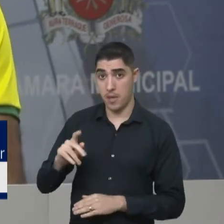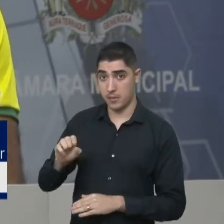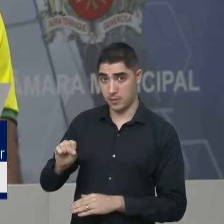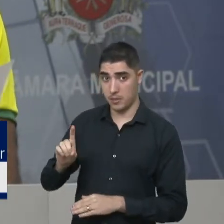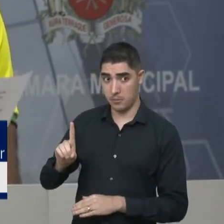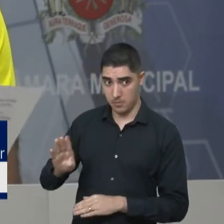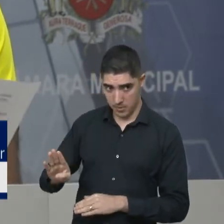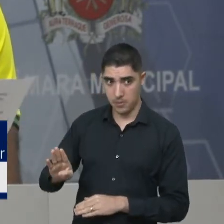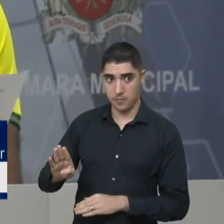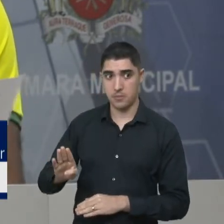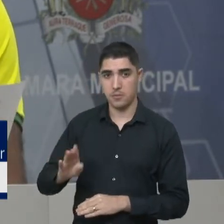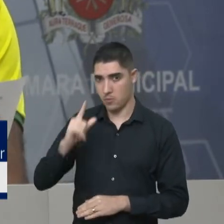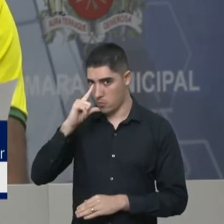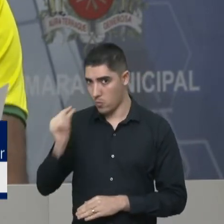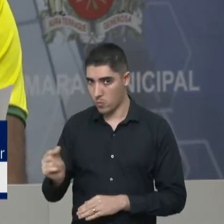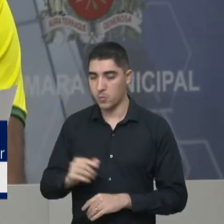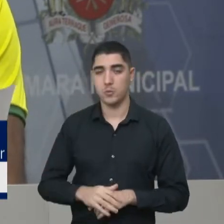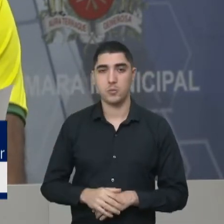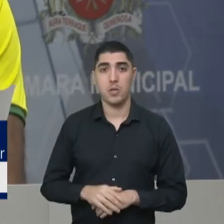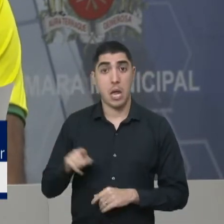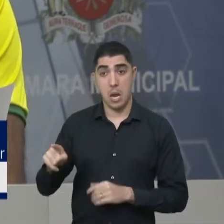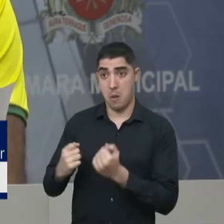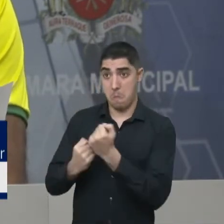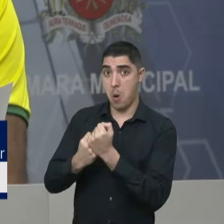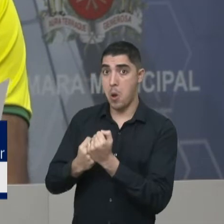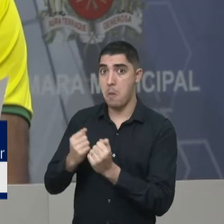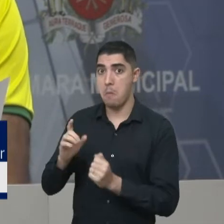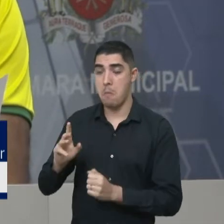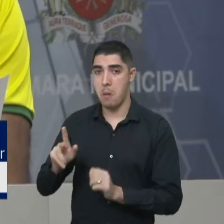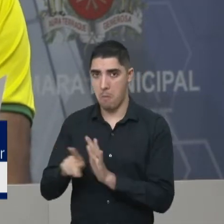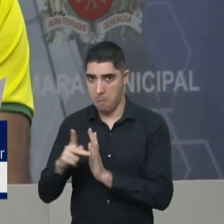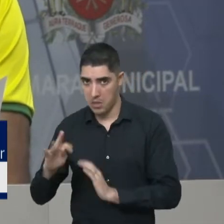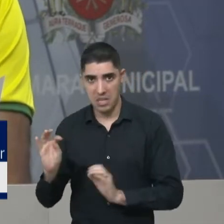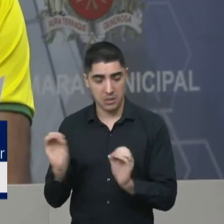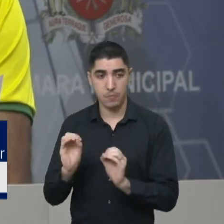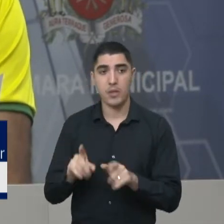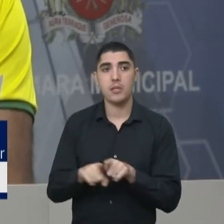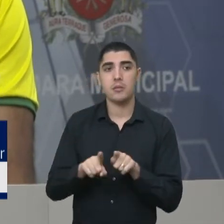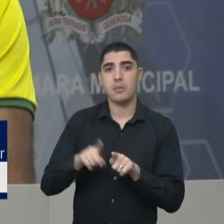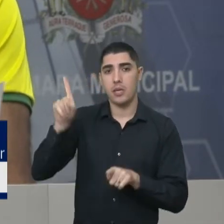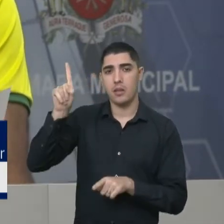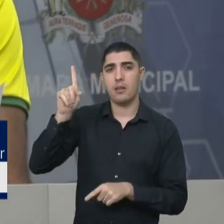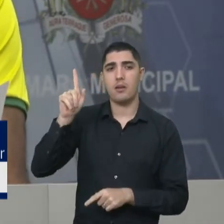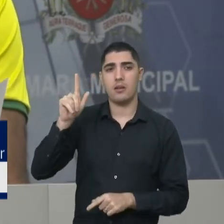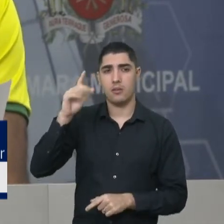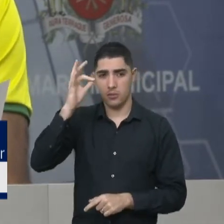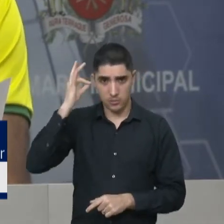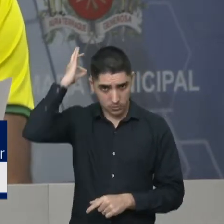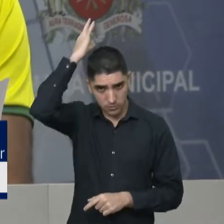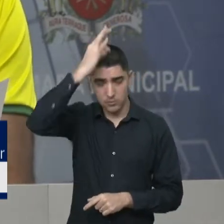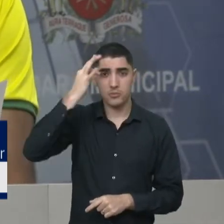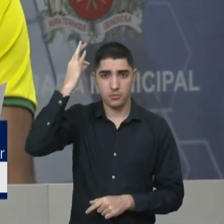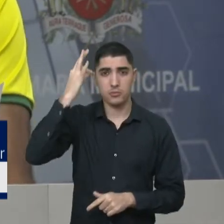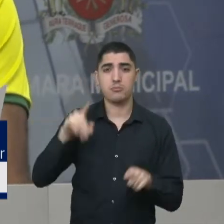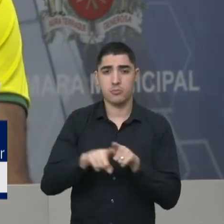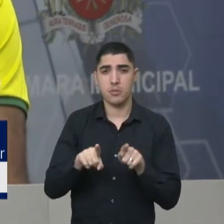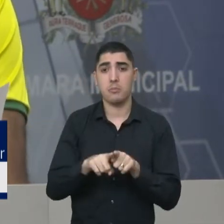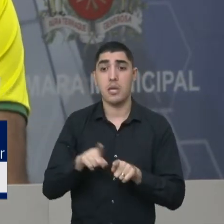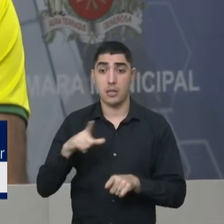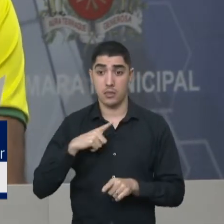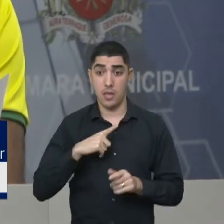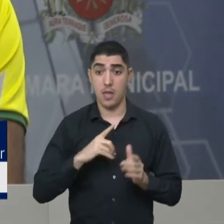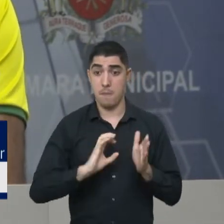PT. No Espírito Santo, Renato Casagrande, do PSB, e lá tem o mandato do